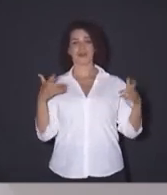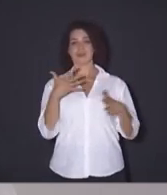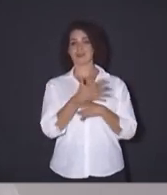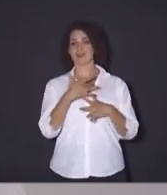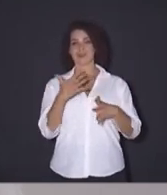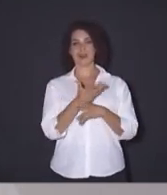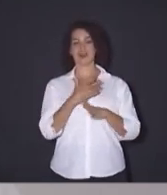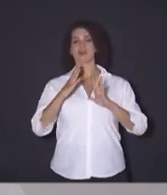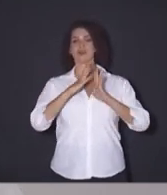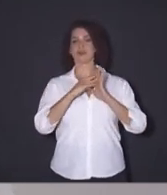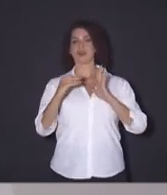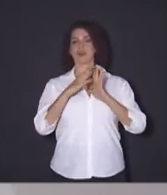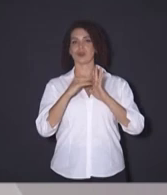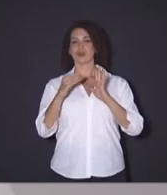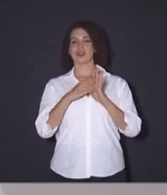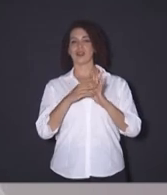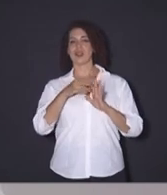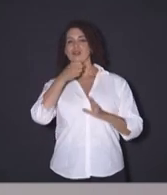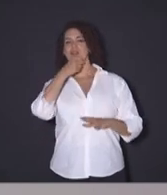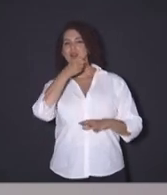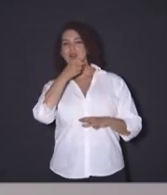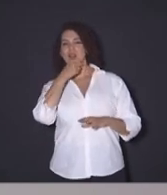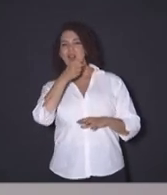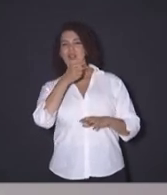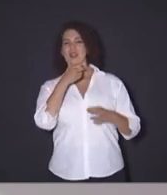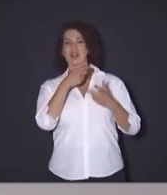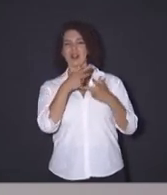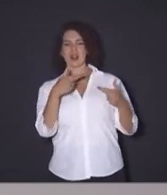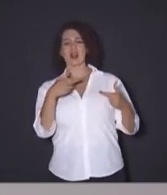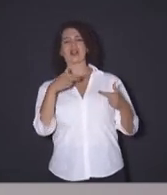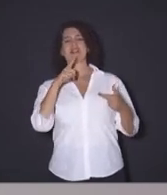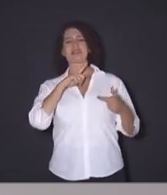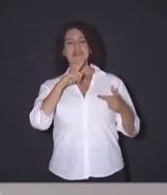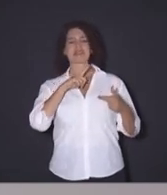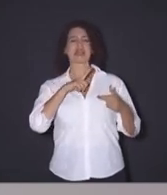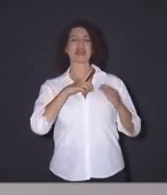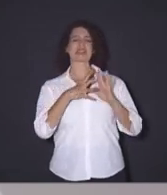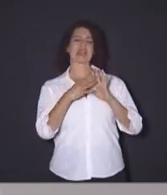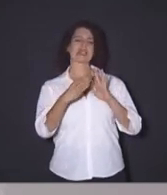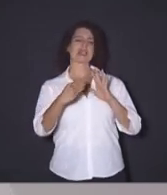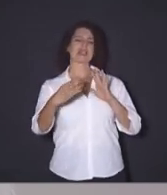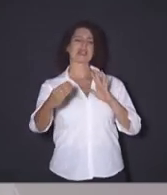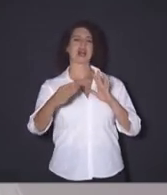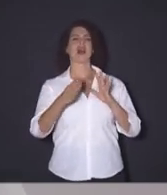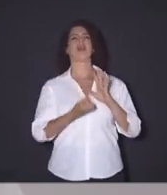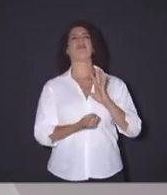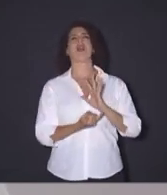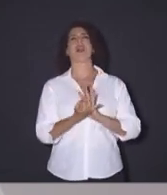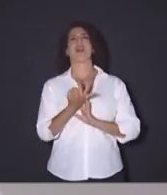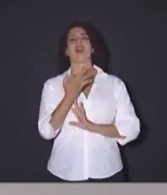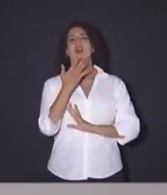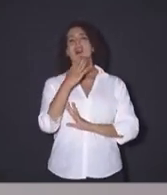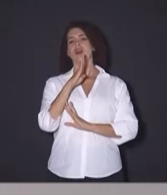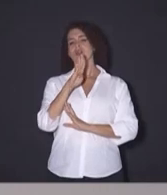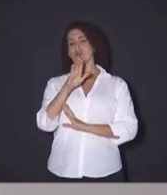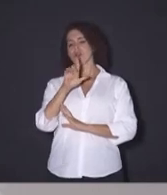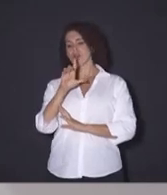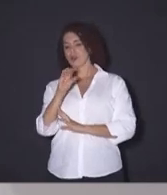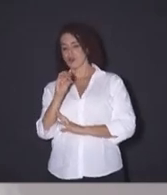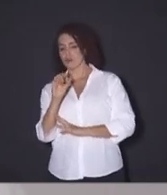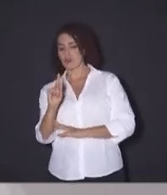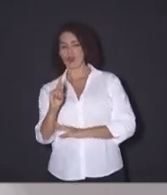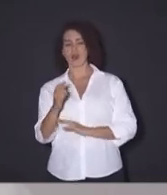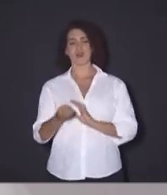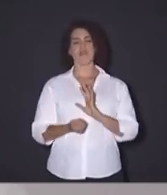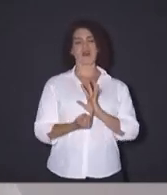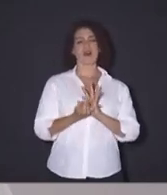esse modelo jornalismo policiais que têm se reproduzido são muitos sites são muitos blogs são muitas páginas de facebook